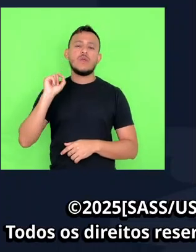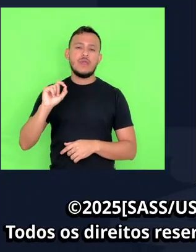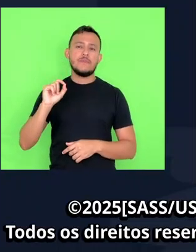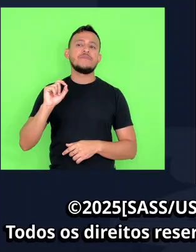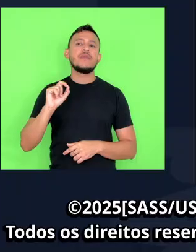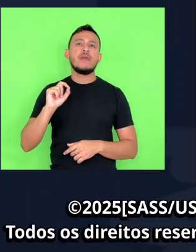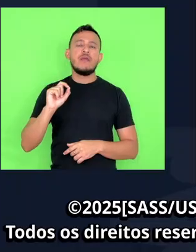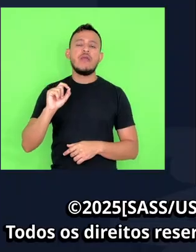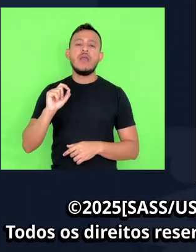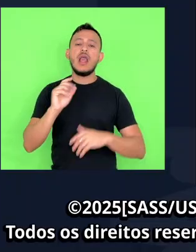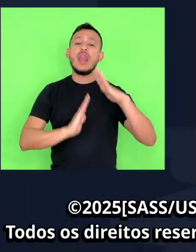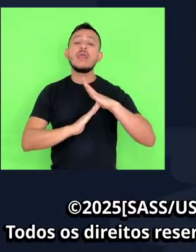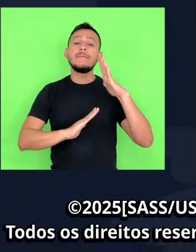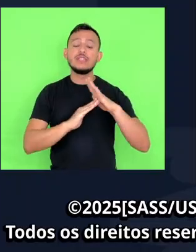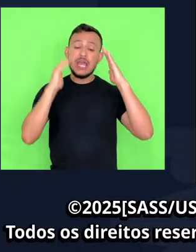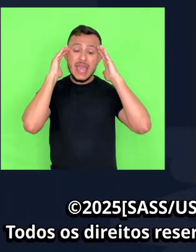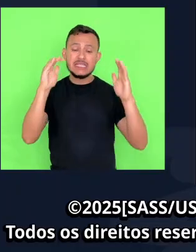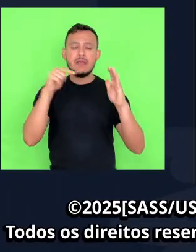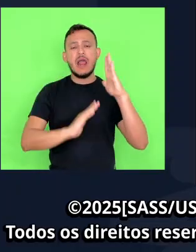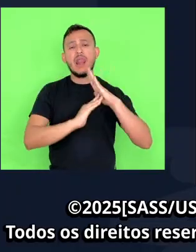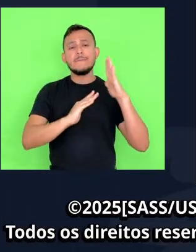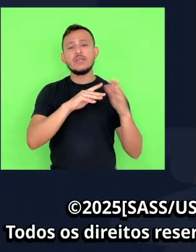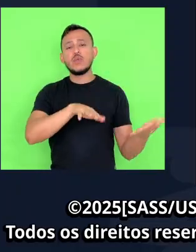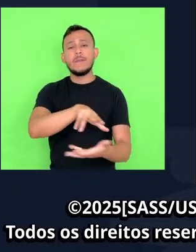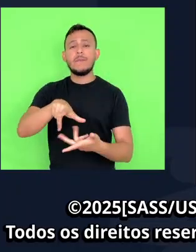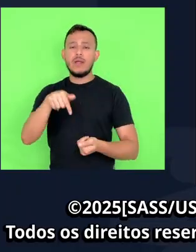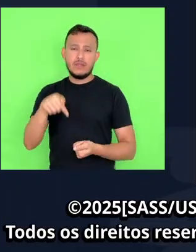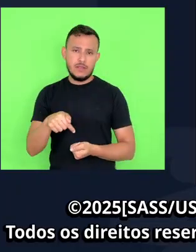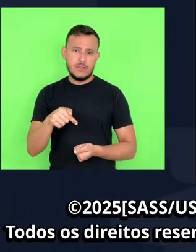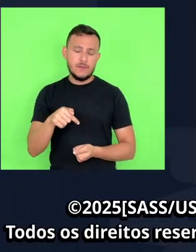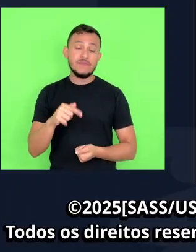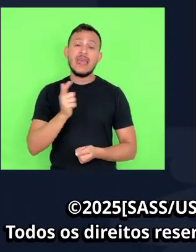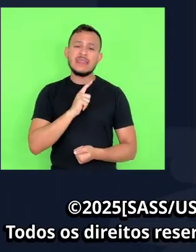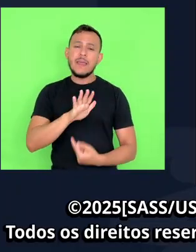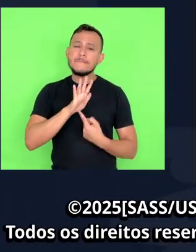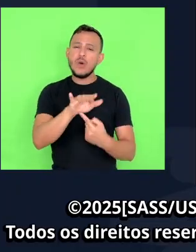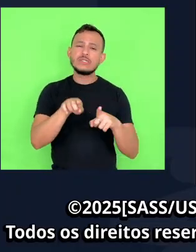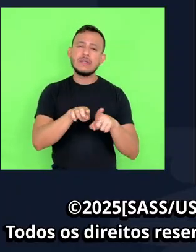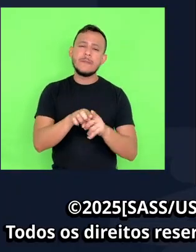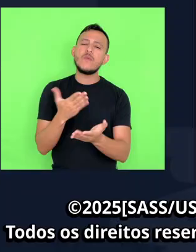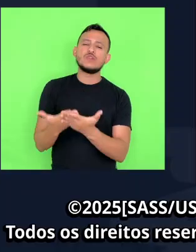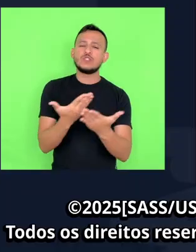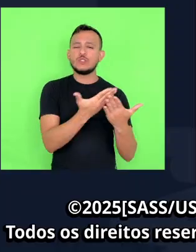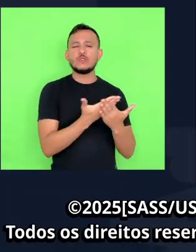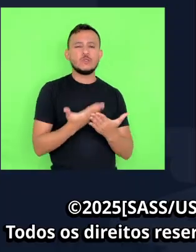colaborar em ultrapassar os limites do planeta. Aqui mostra um estudo que